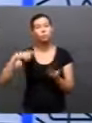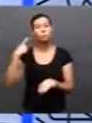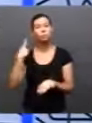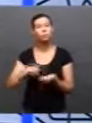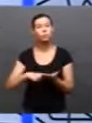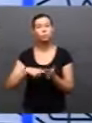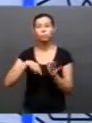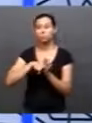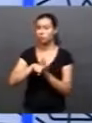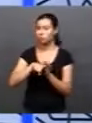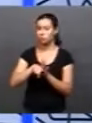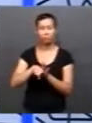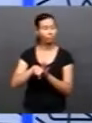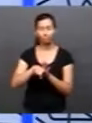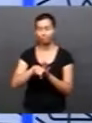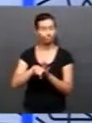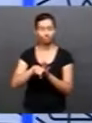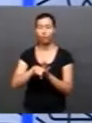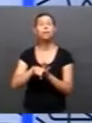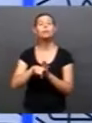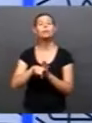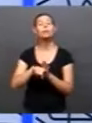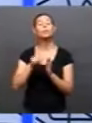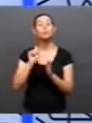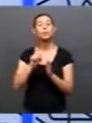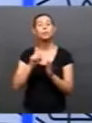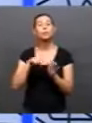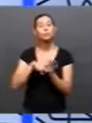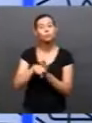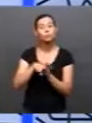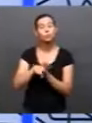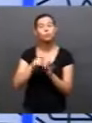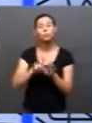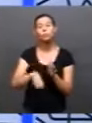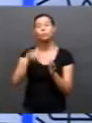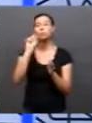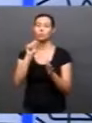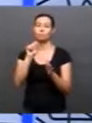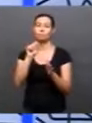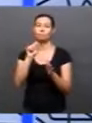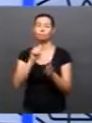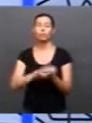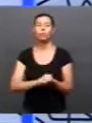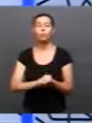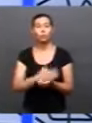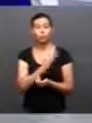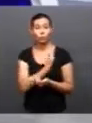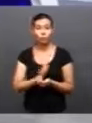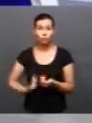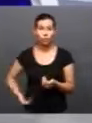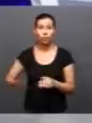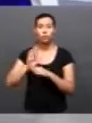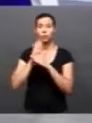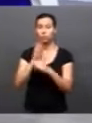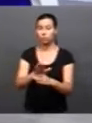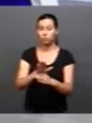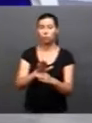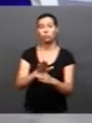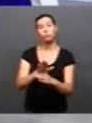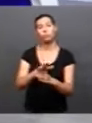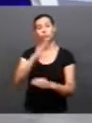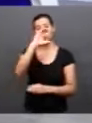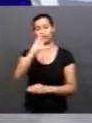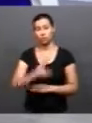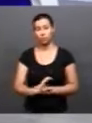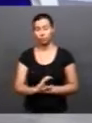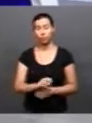pesquisador. Nosso compromisso é com pautas de critérios públicos e com uma ciência mais cidadã. Né? Uhum. Então, eu acho que a gente tem